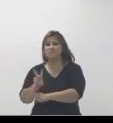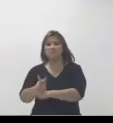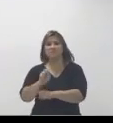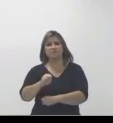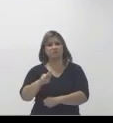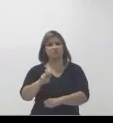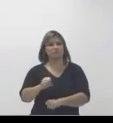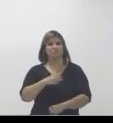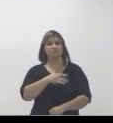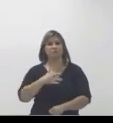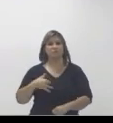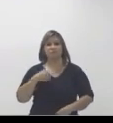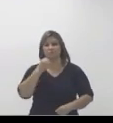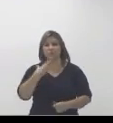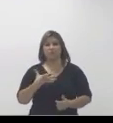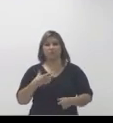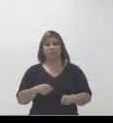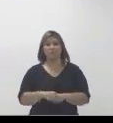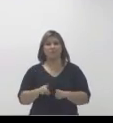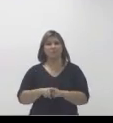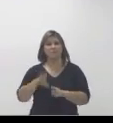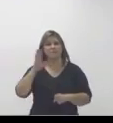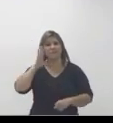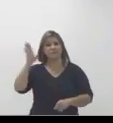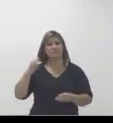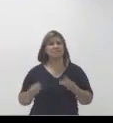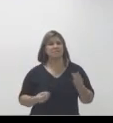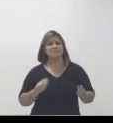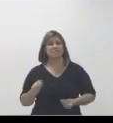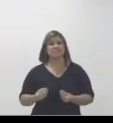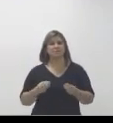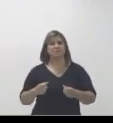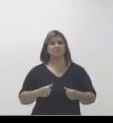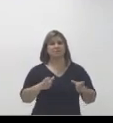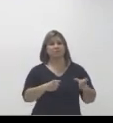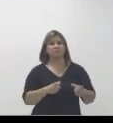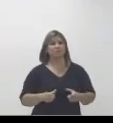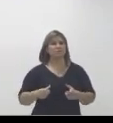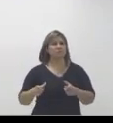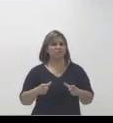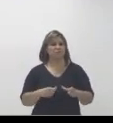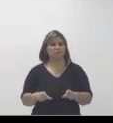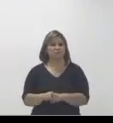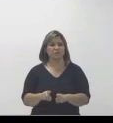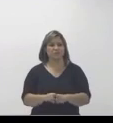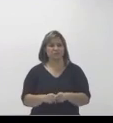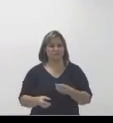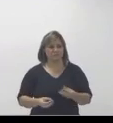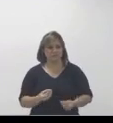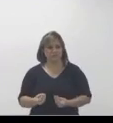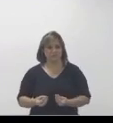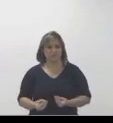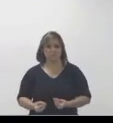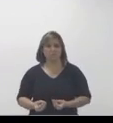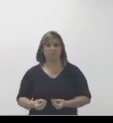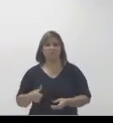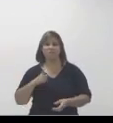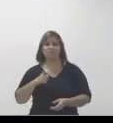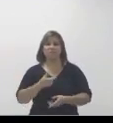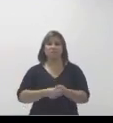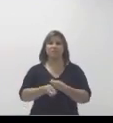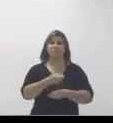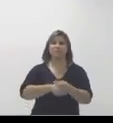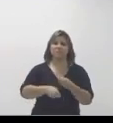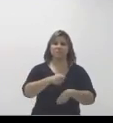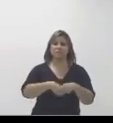é é uma questão de princípios que nós temos espaços é fora do mercado os espaços em que o investimento